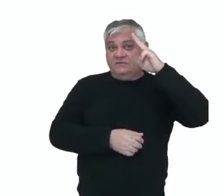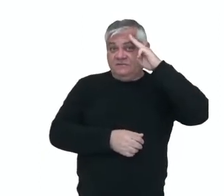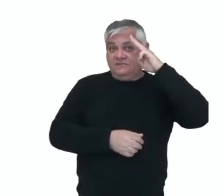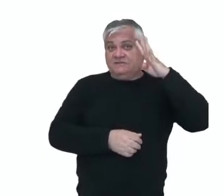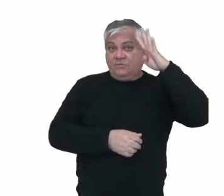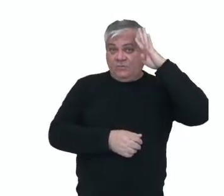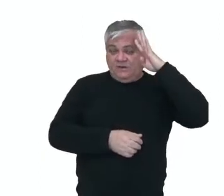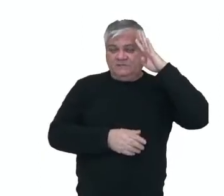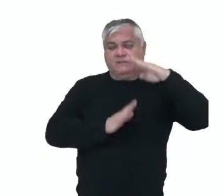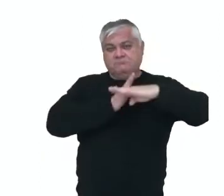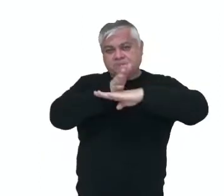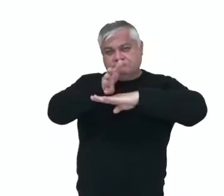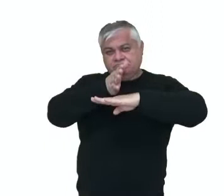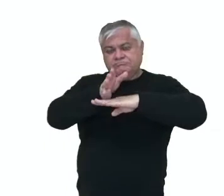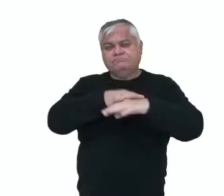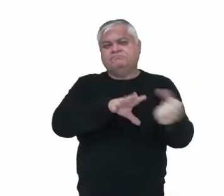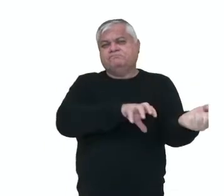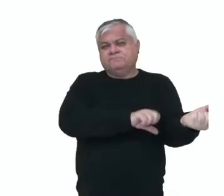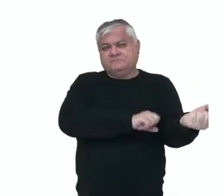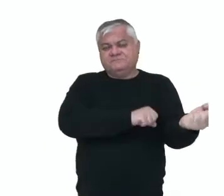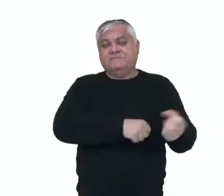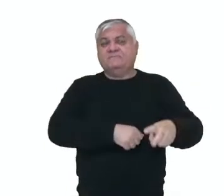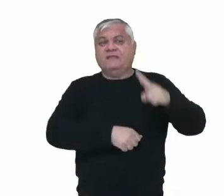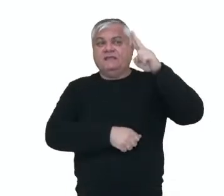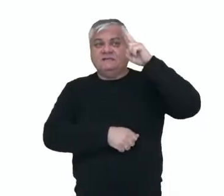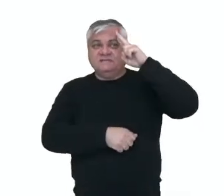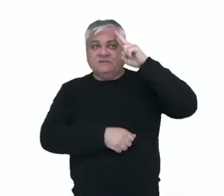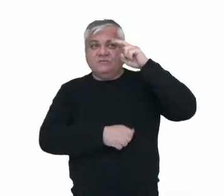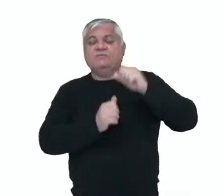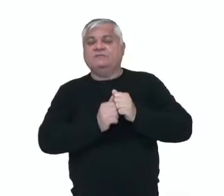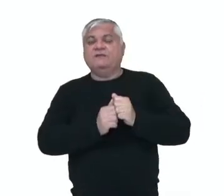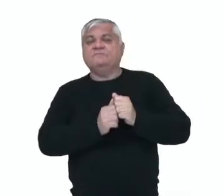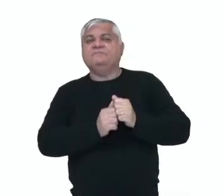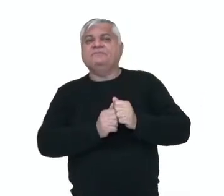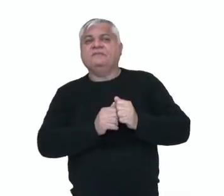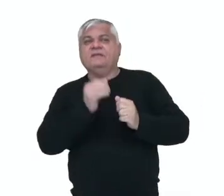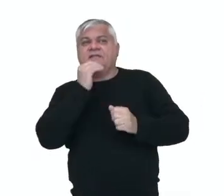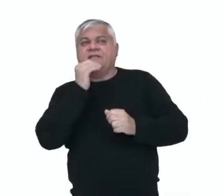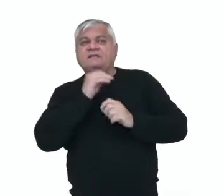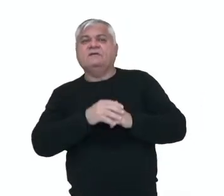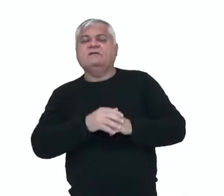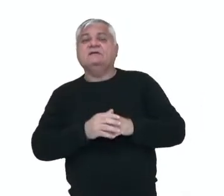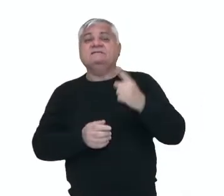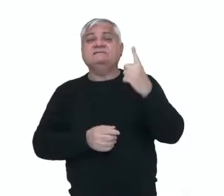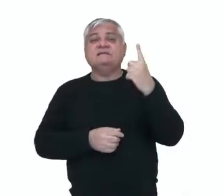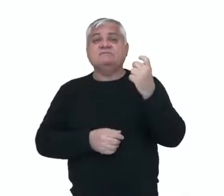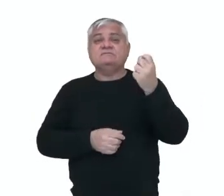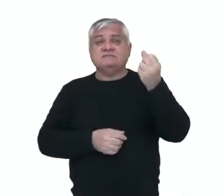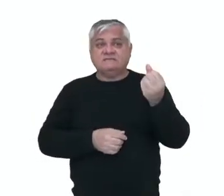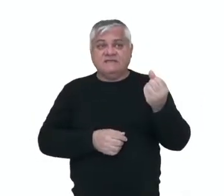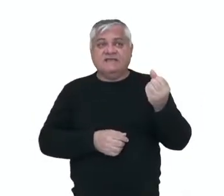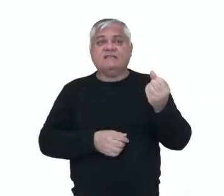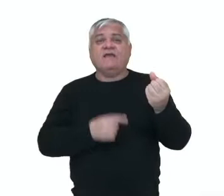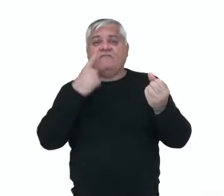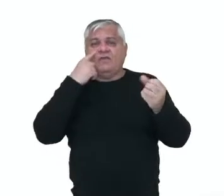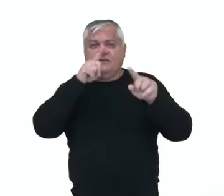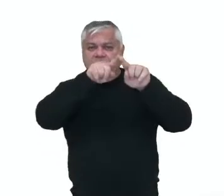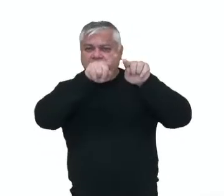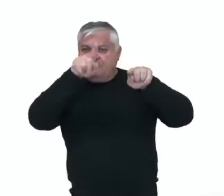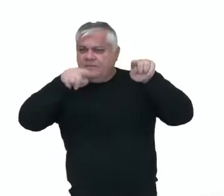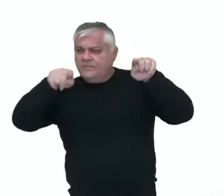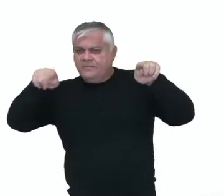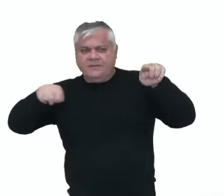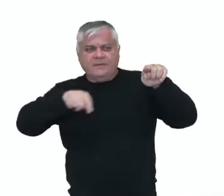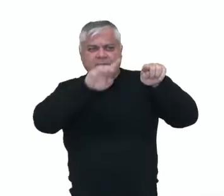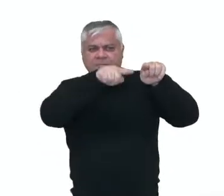dias que foram aferidas, né? Então, sístole é a contração, diástole e o relaxamento. Vejam as diferenças